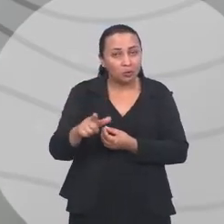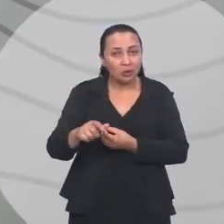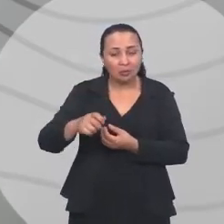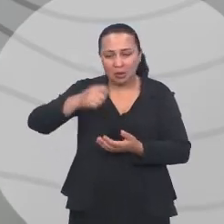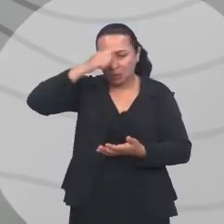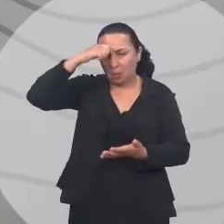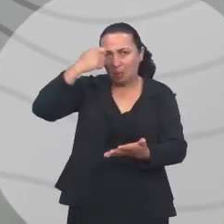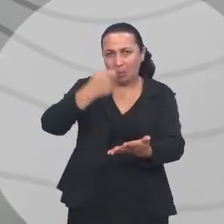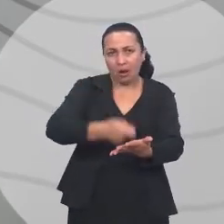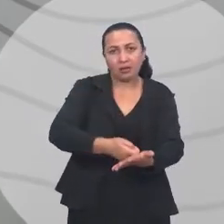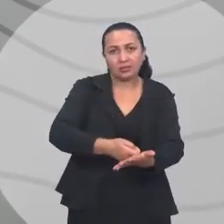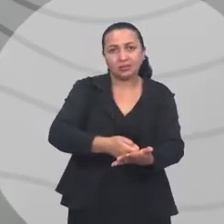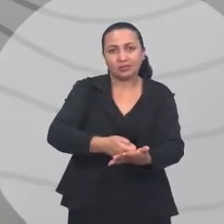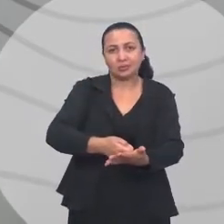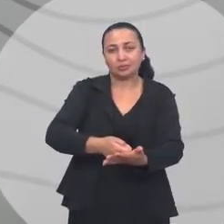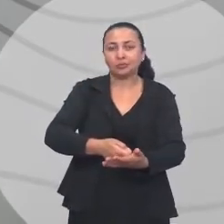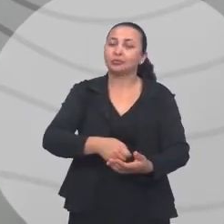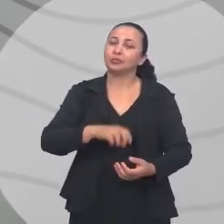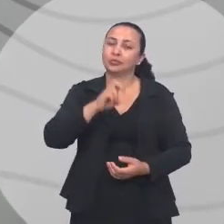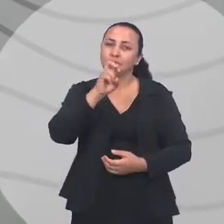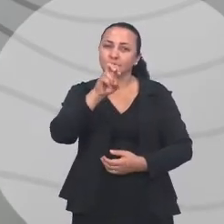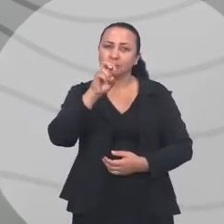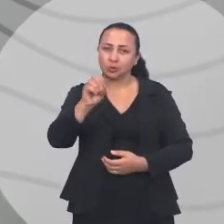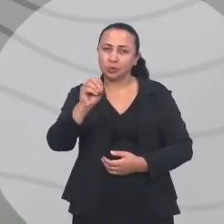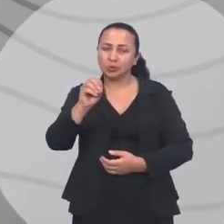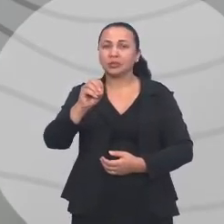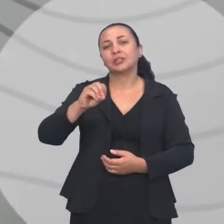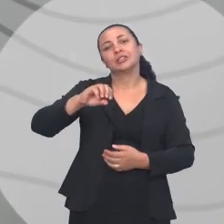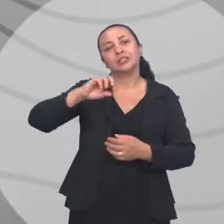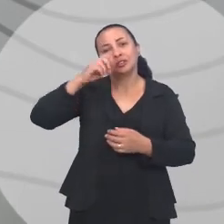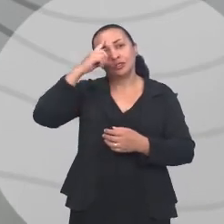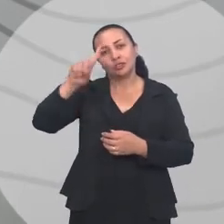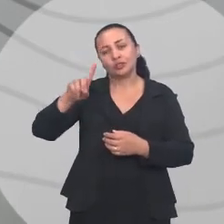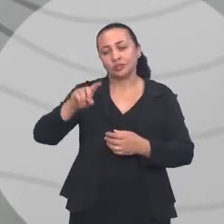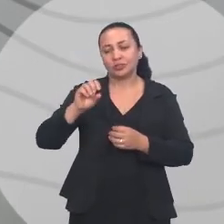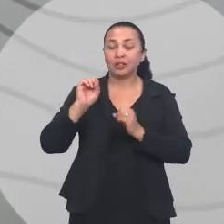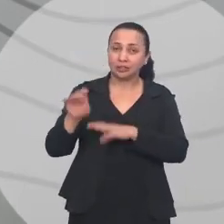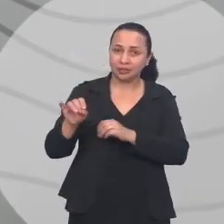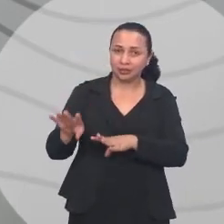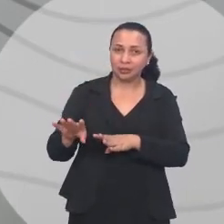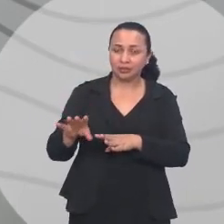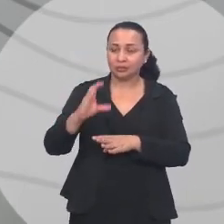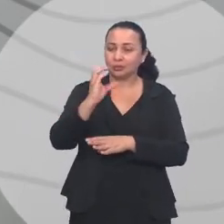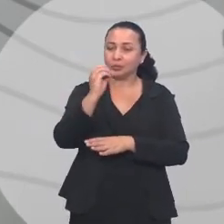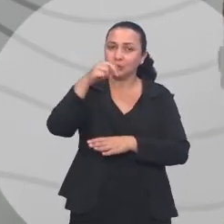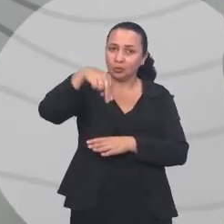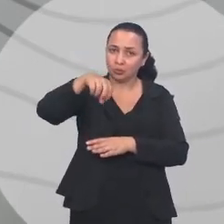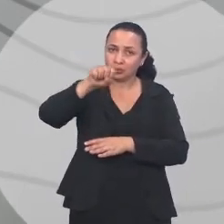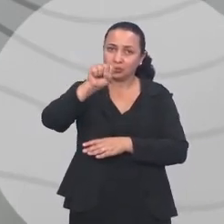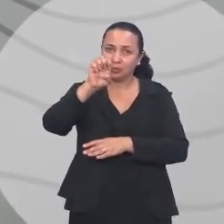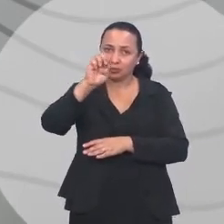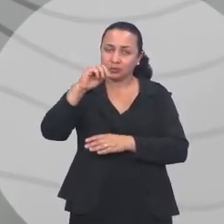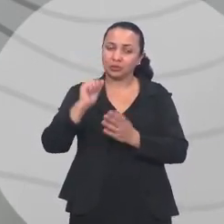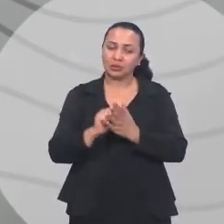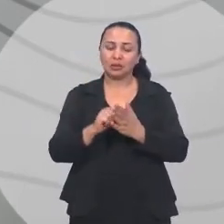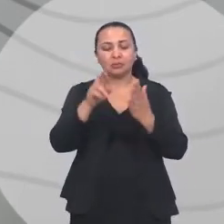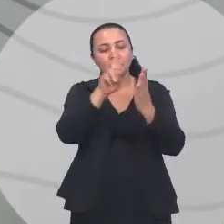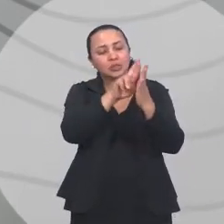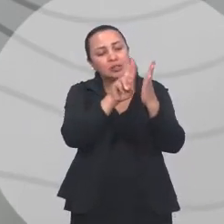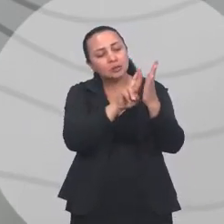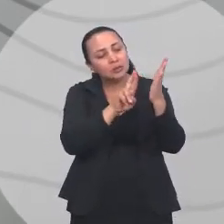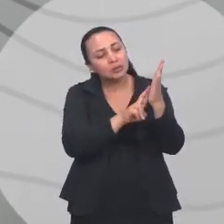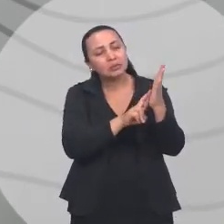existe mais essa obrigação de 55 dias letivos então consep a partir das discussões que serão travadas no regulamento